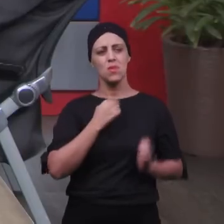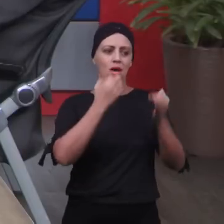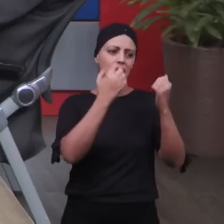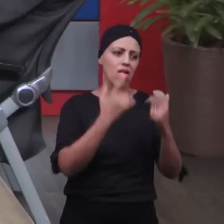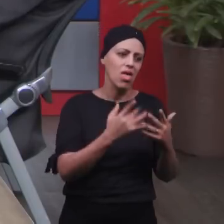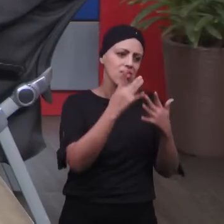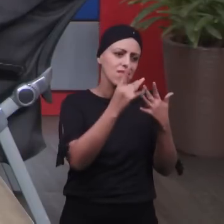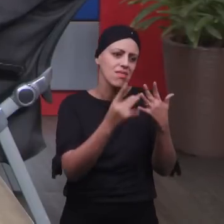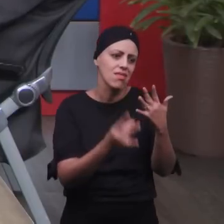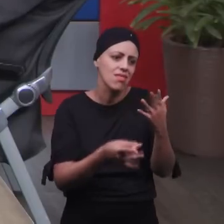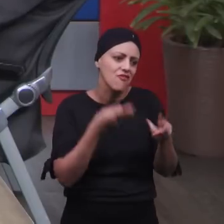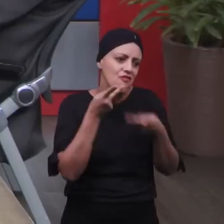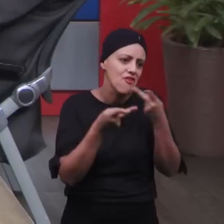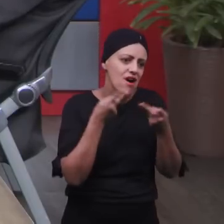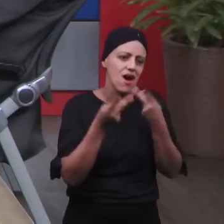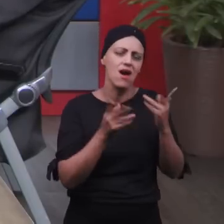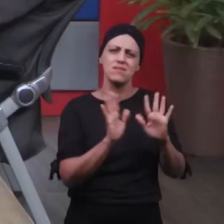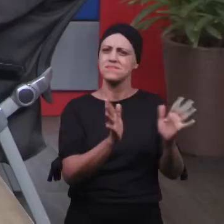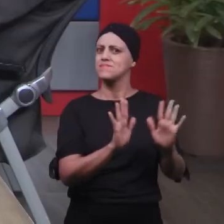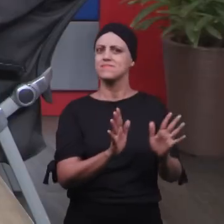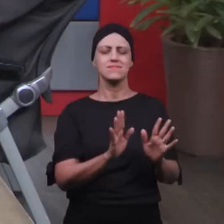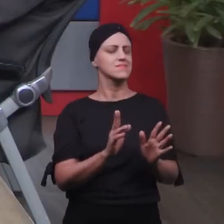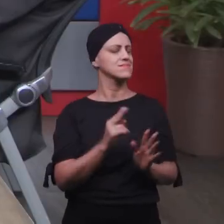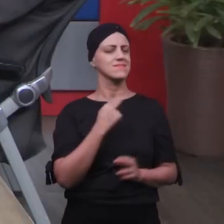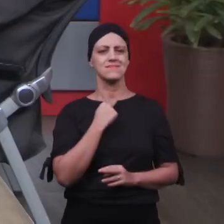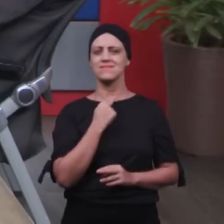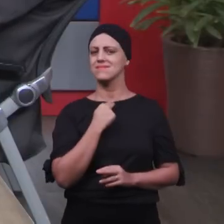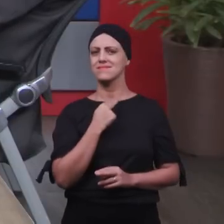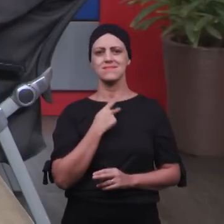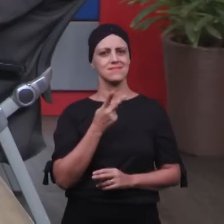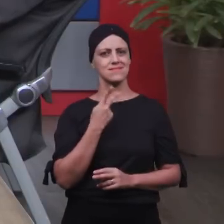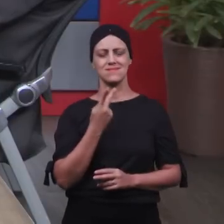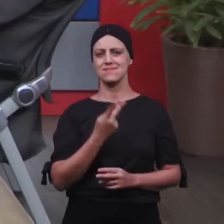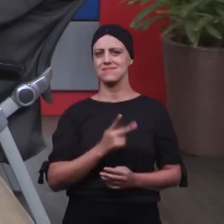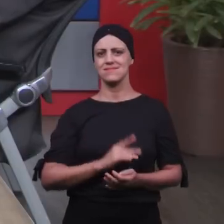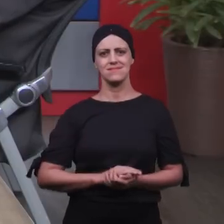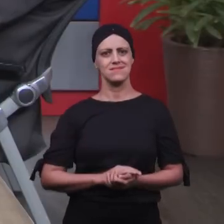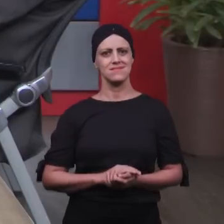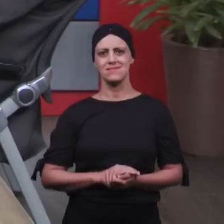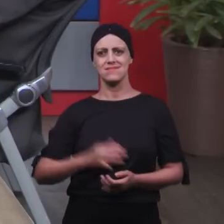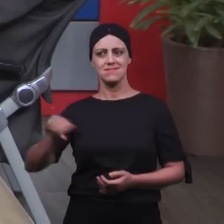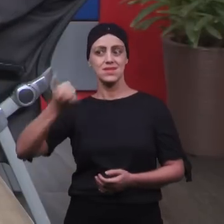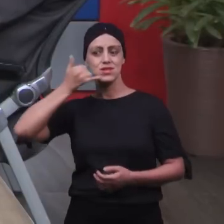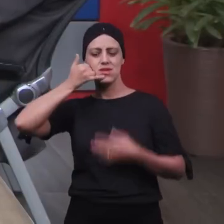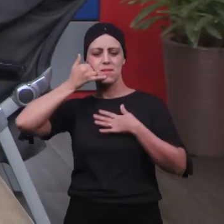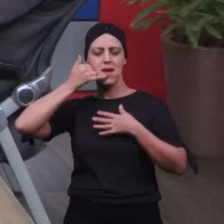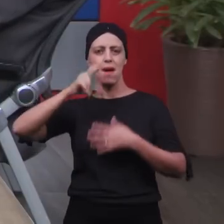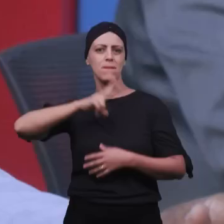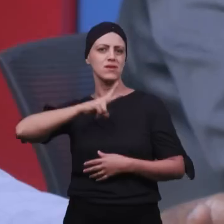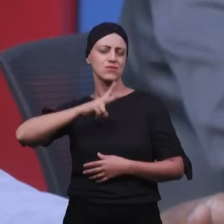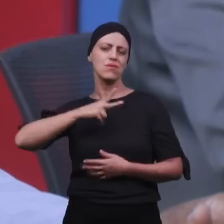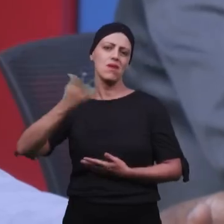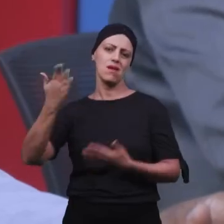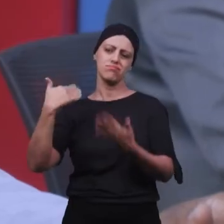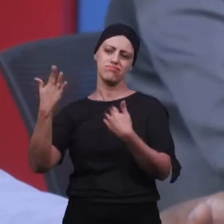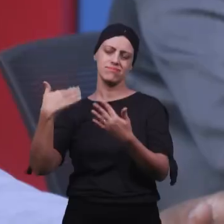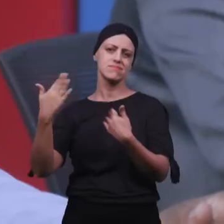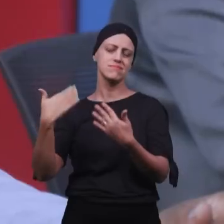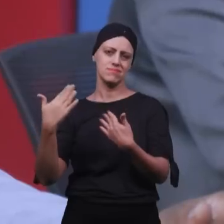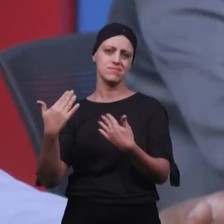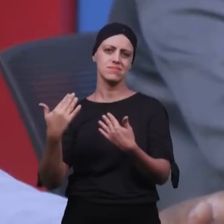não faz comentários de vidas, de pessoas, de ligações recebidas. E eu digo sempre às